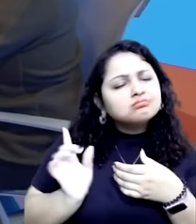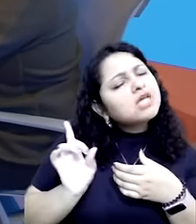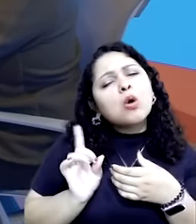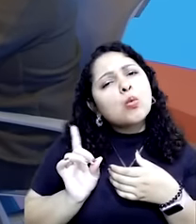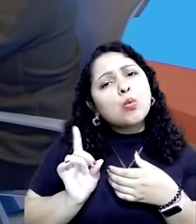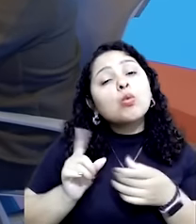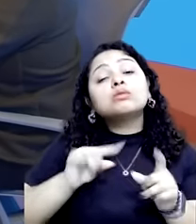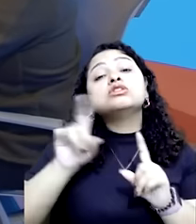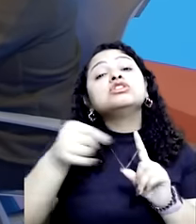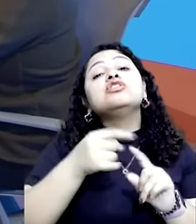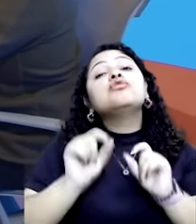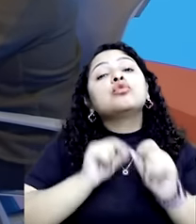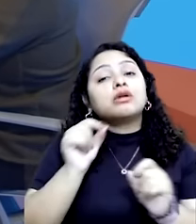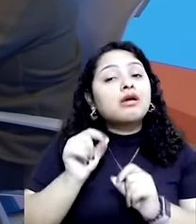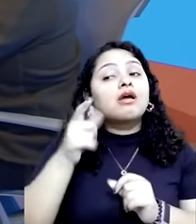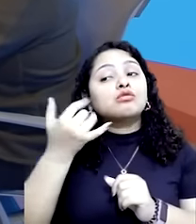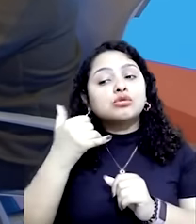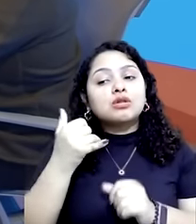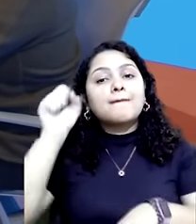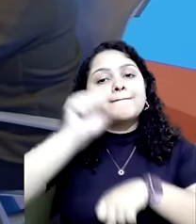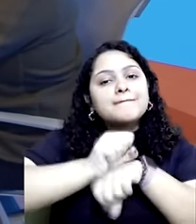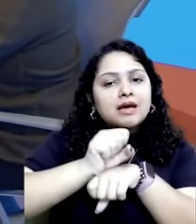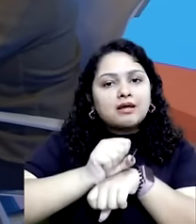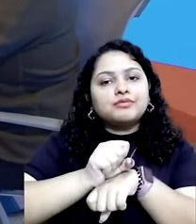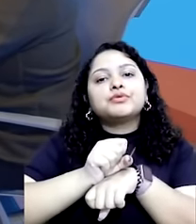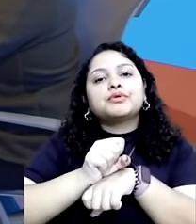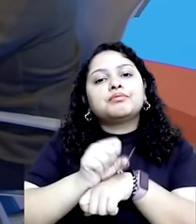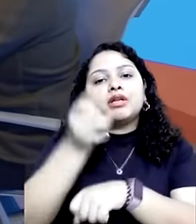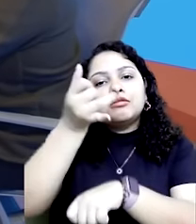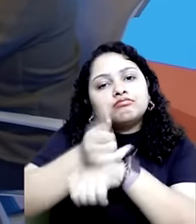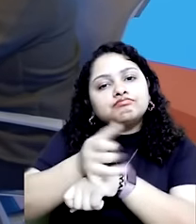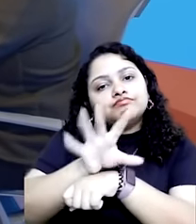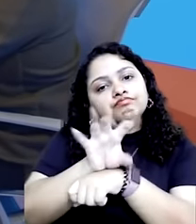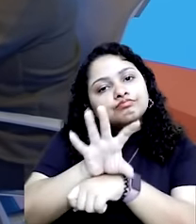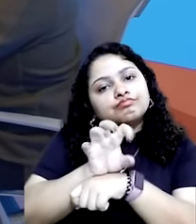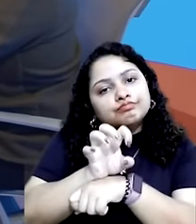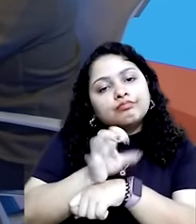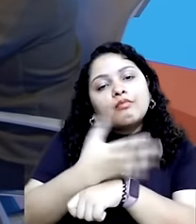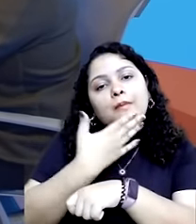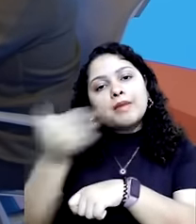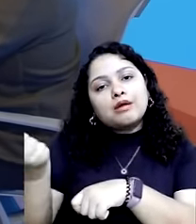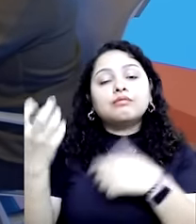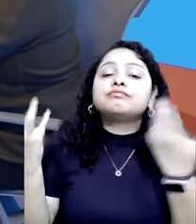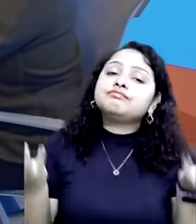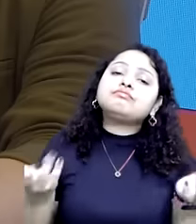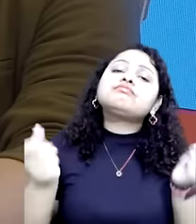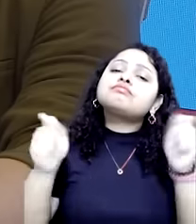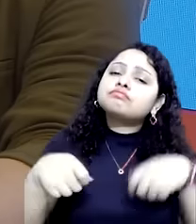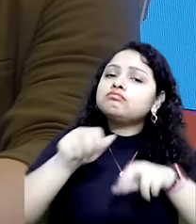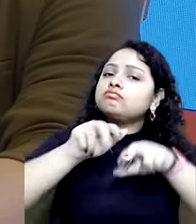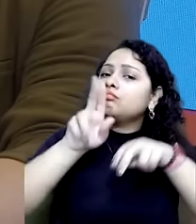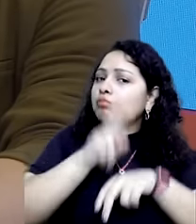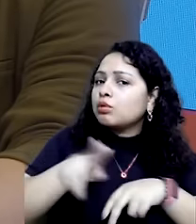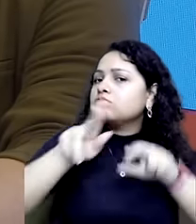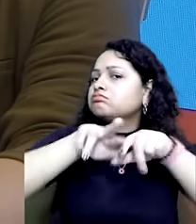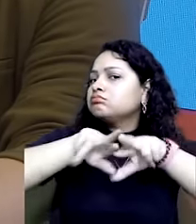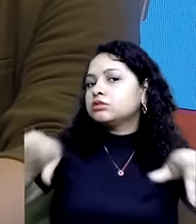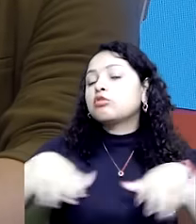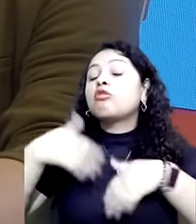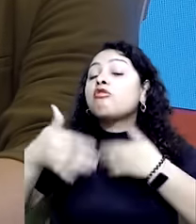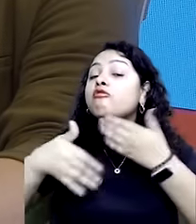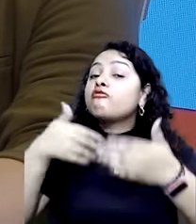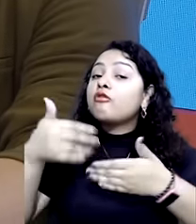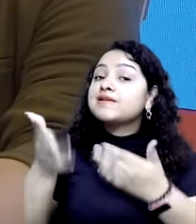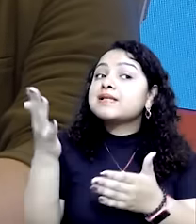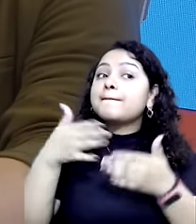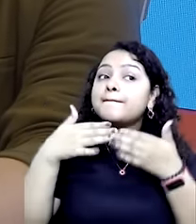deixar o celular o mais parado possível para ele não tremer então dá para se usar várias coisas e lógico conforme você vai melhorando